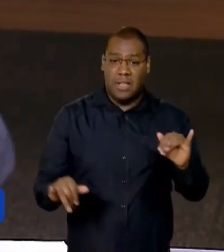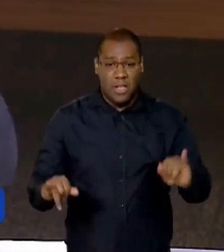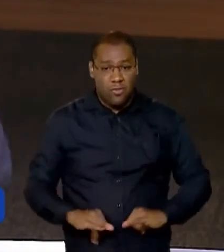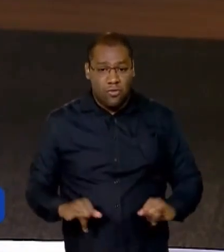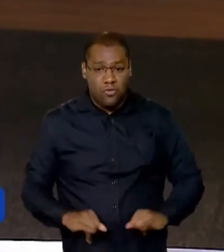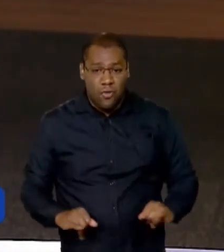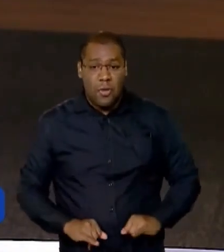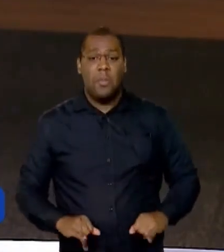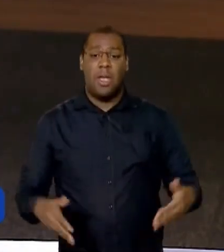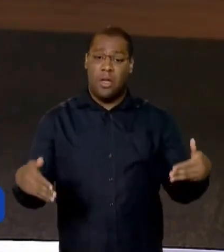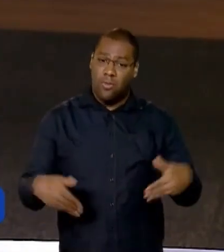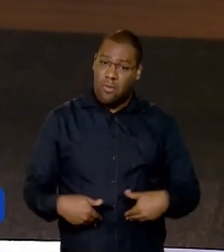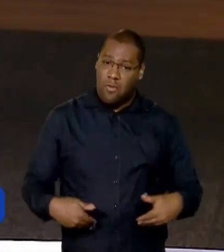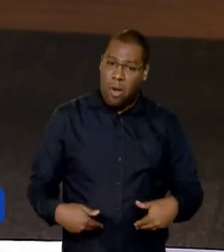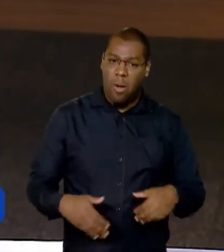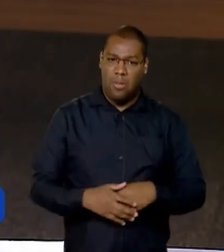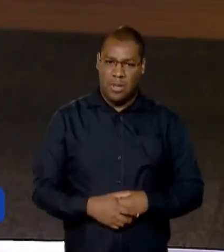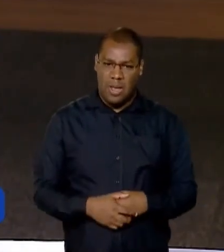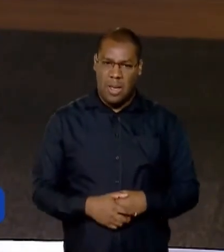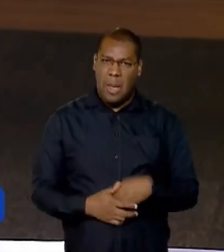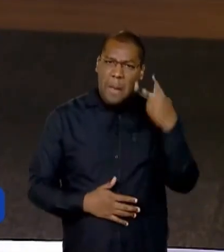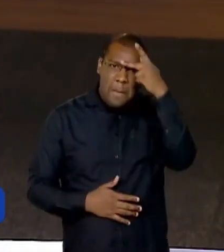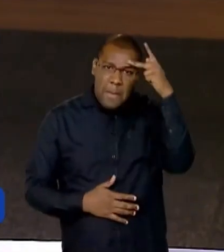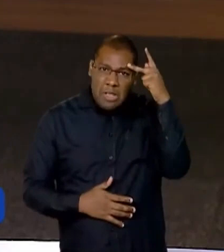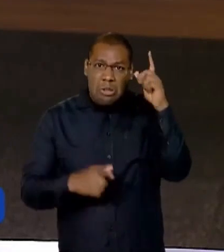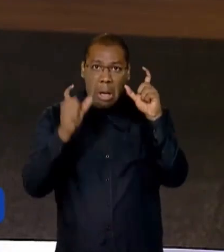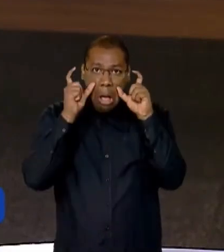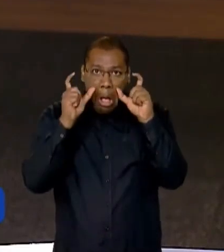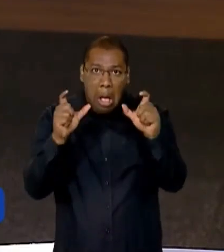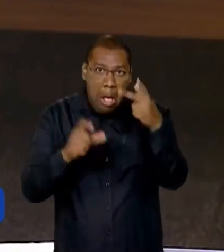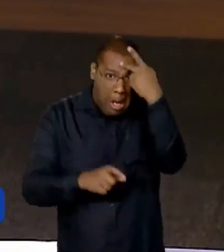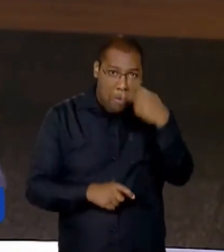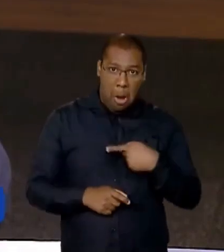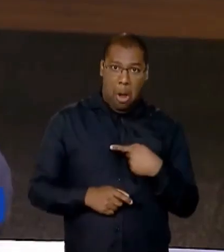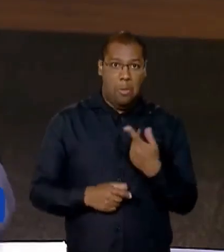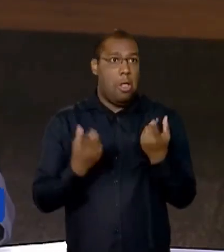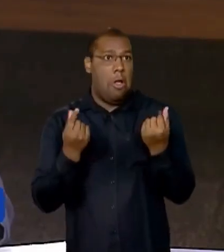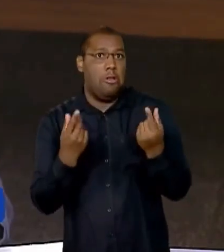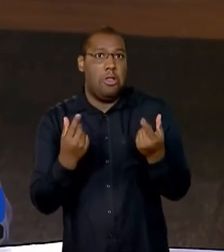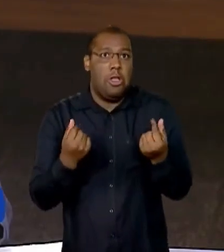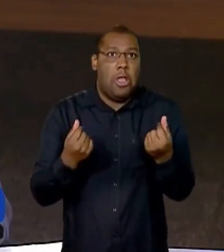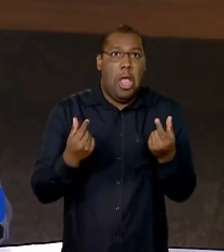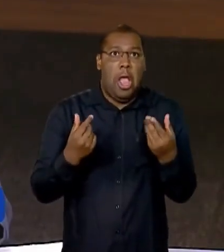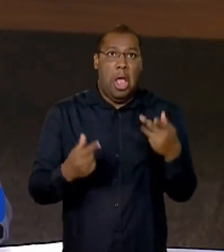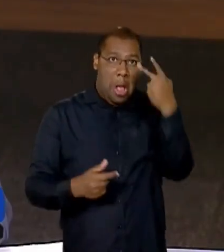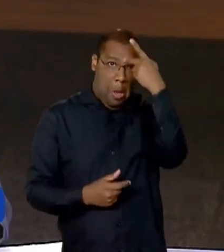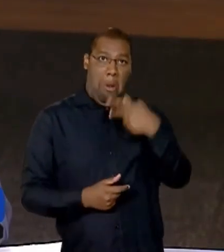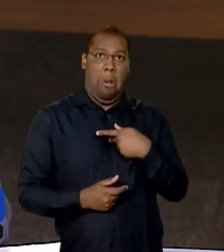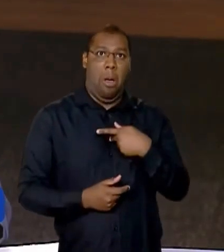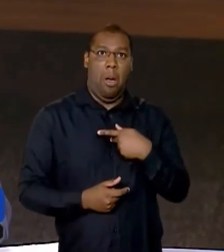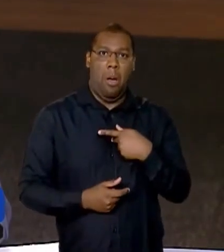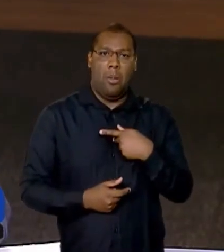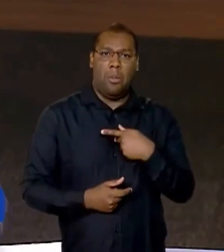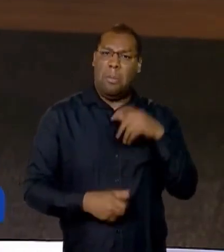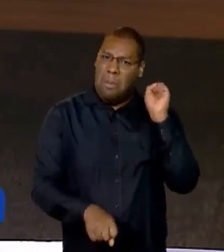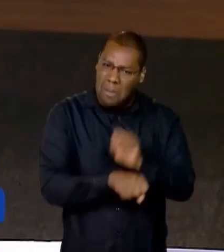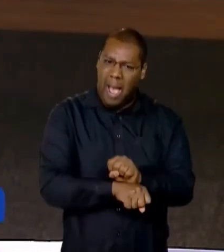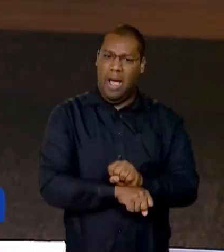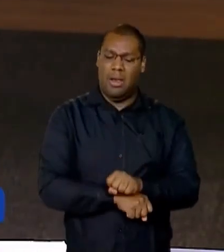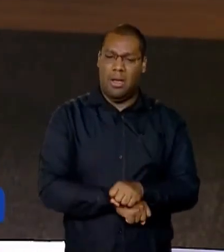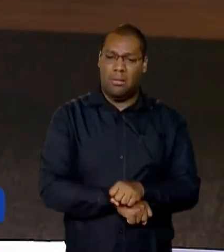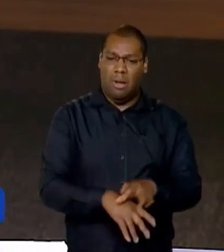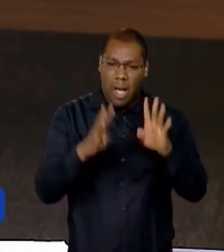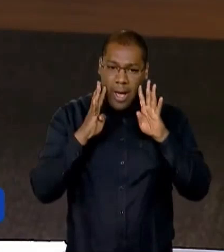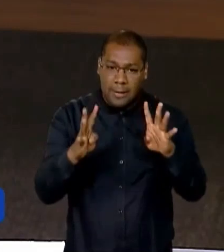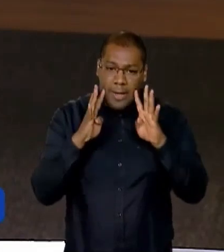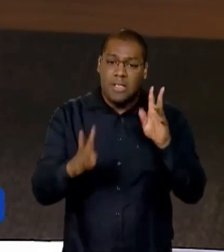Para de olhar só pro seu cofre Para de olhar só pra sua conta bancária olhe pro povo Então